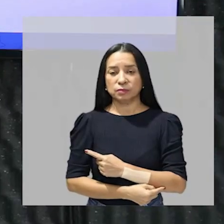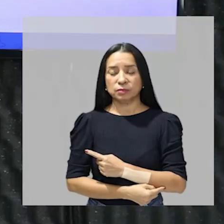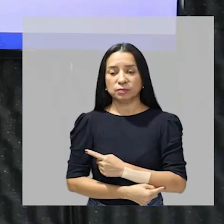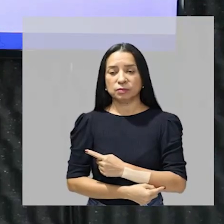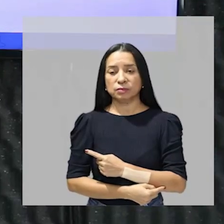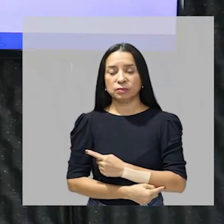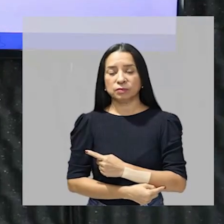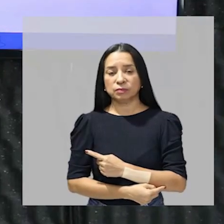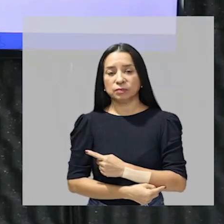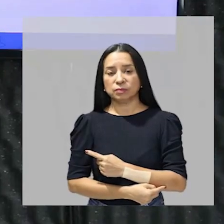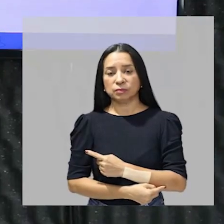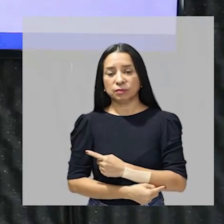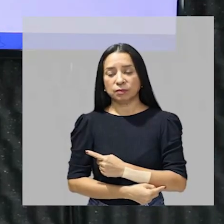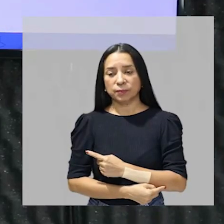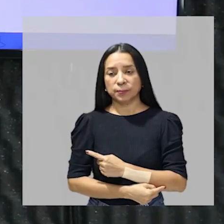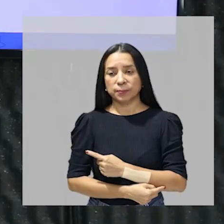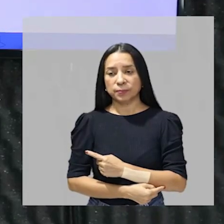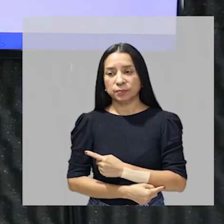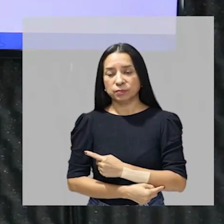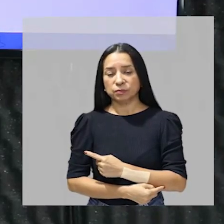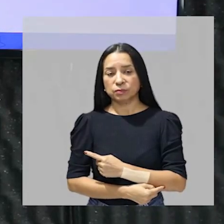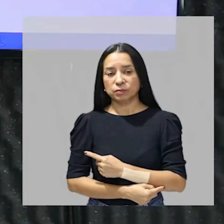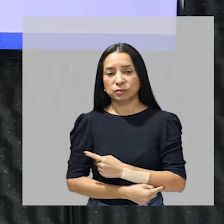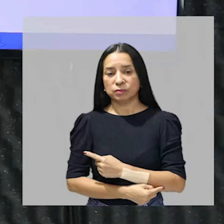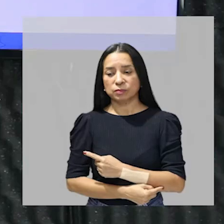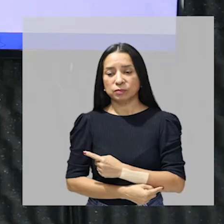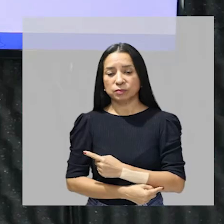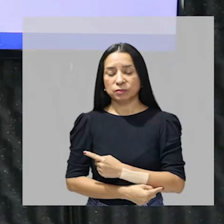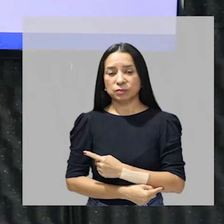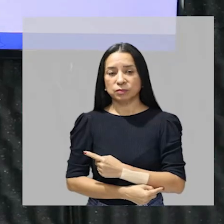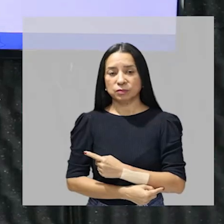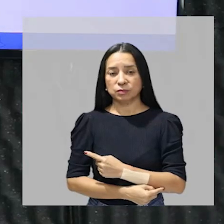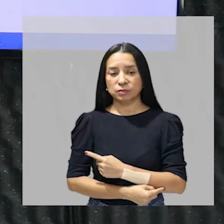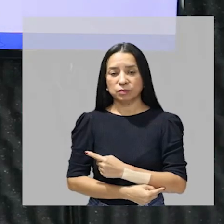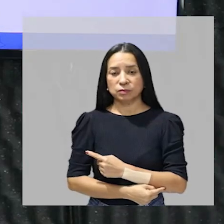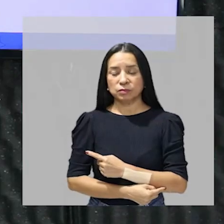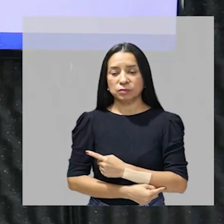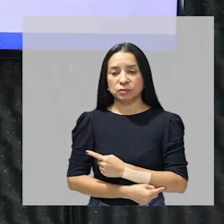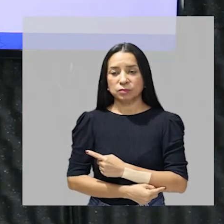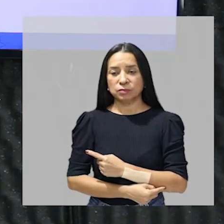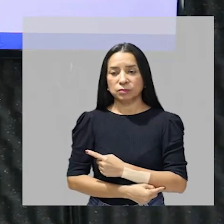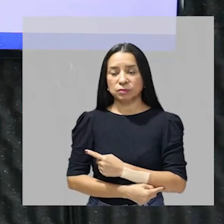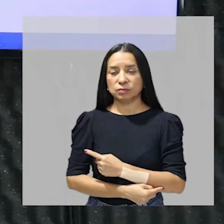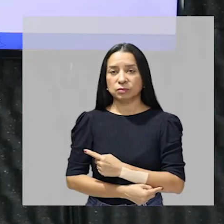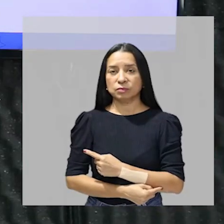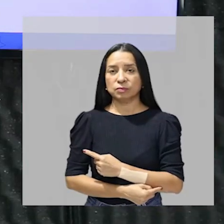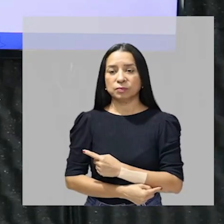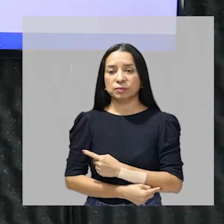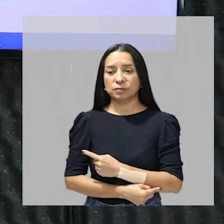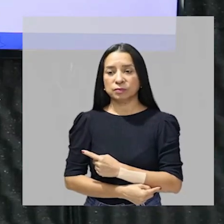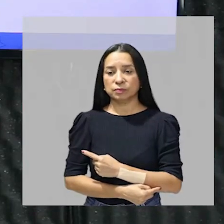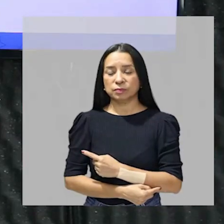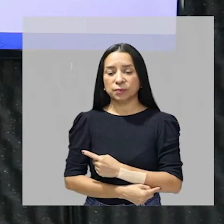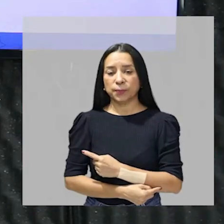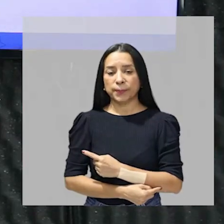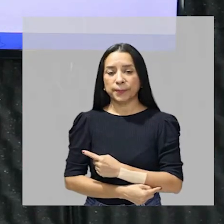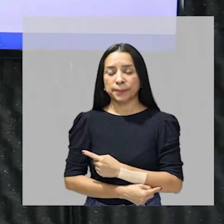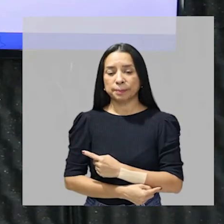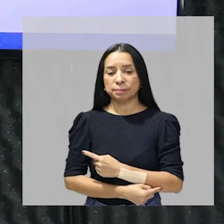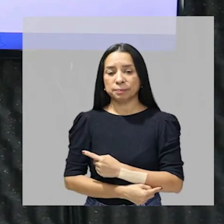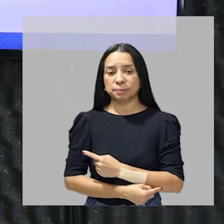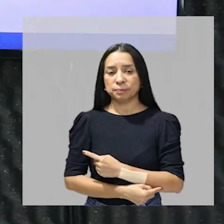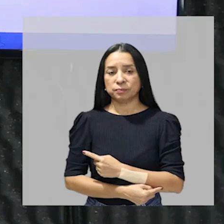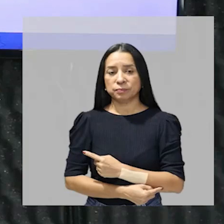típicos do esporte já eram desempenhados pelos homens pré-históricos com o intuito de se protegerem de ameaças